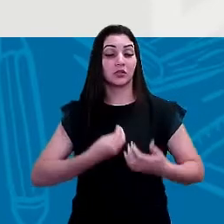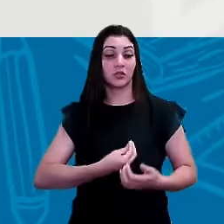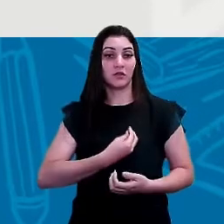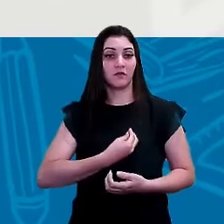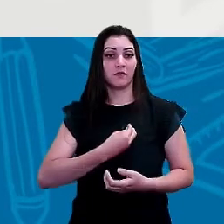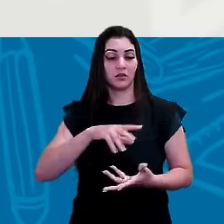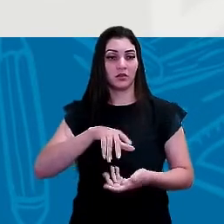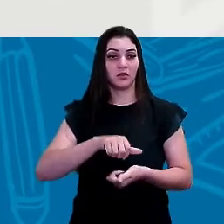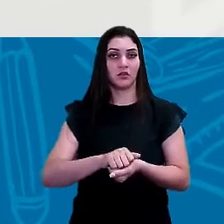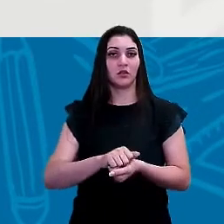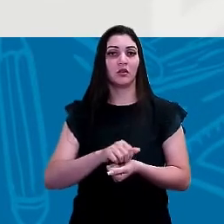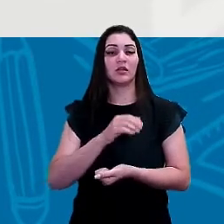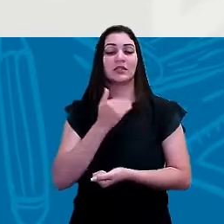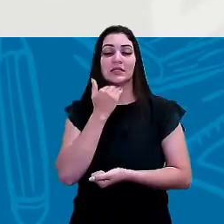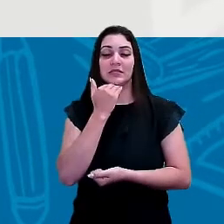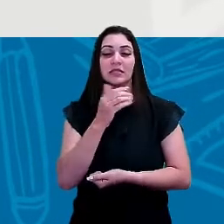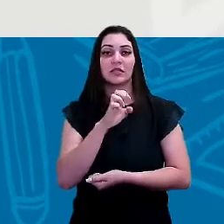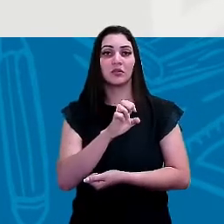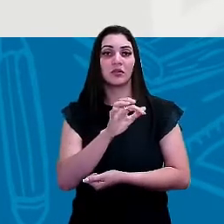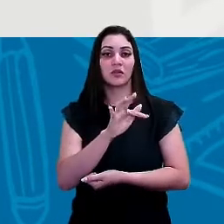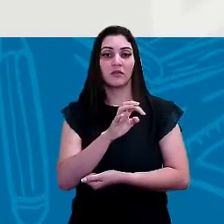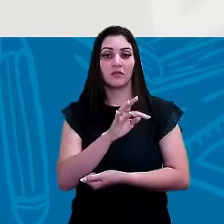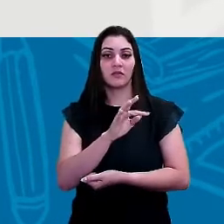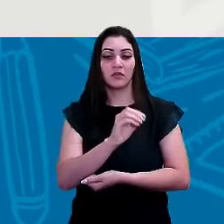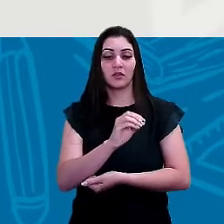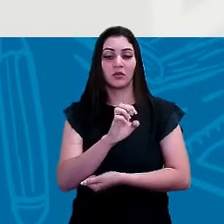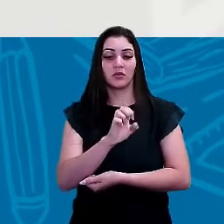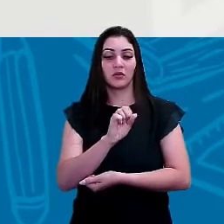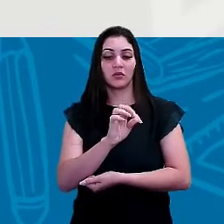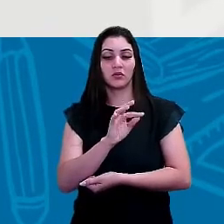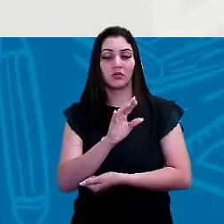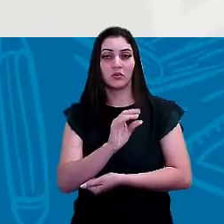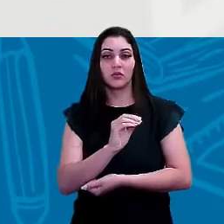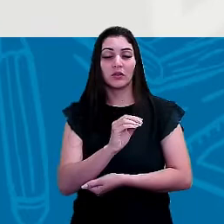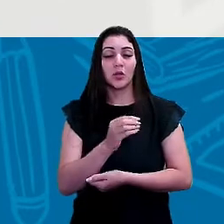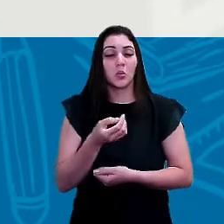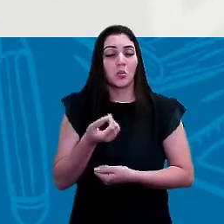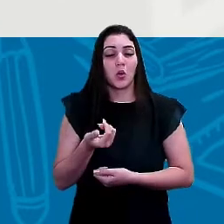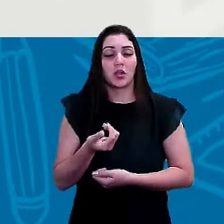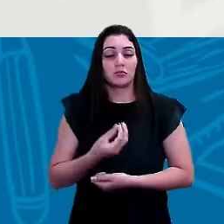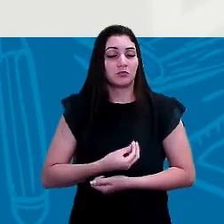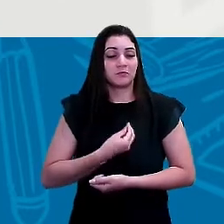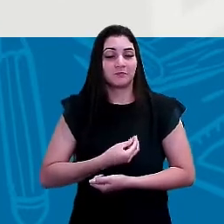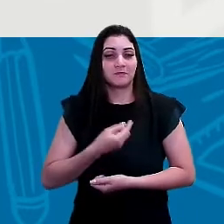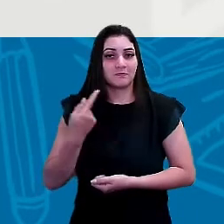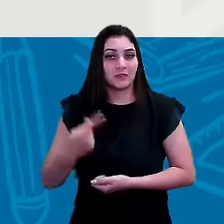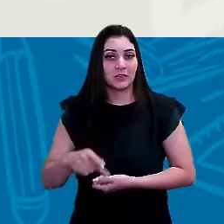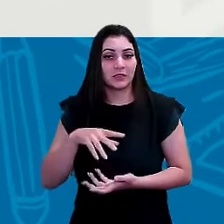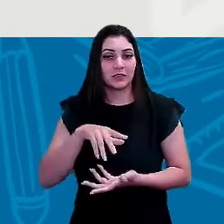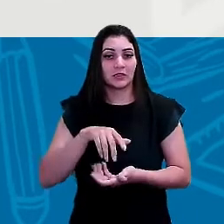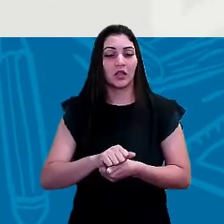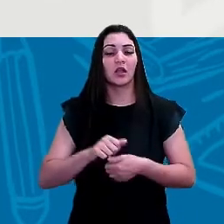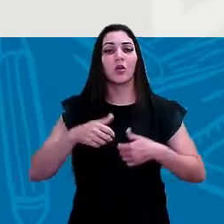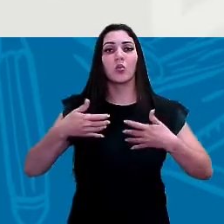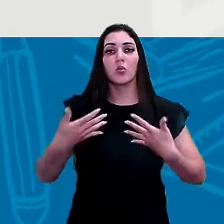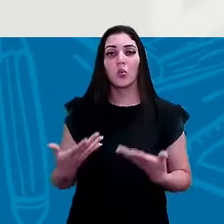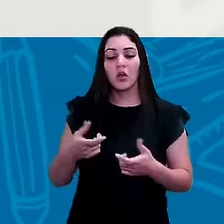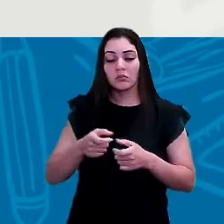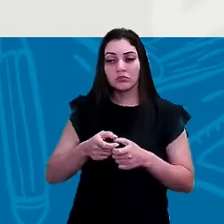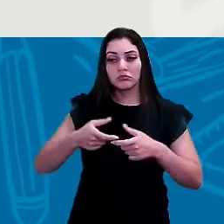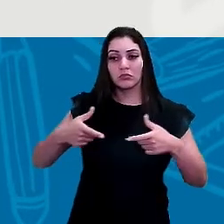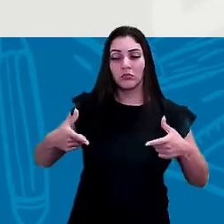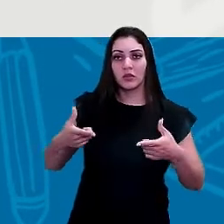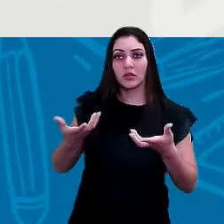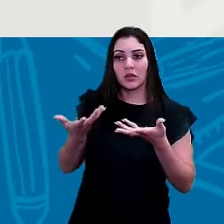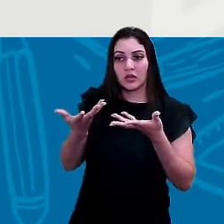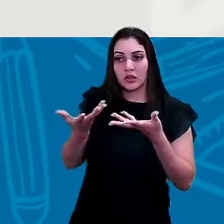estufa, nós praticamente, provavelmente não estaríamos aqui. Porém, quando você aumenta essa emissão de